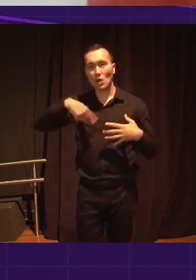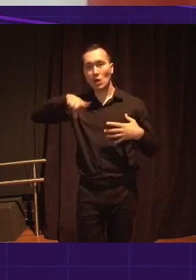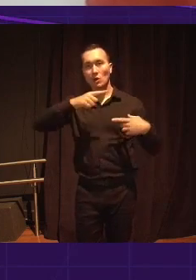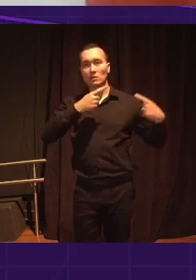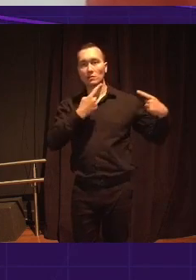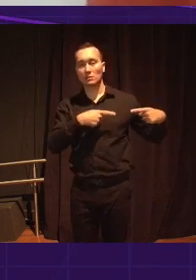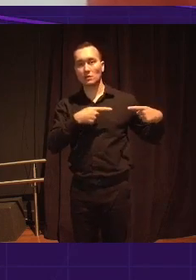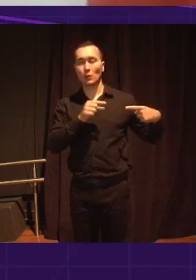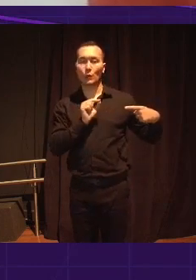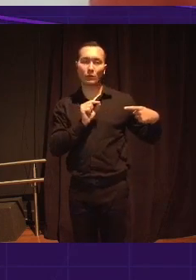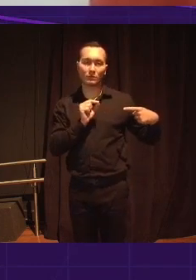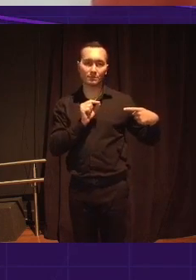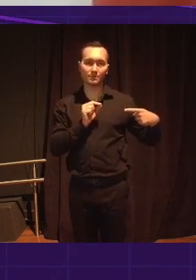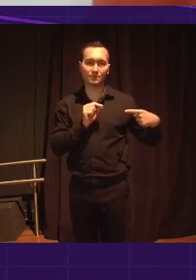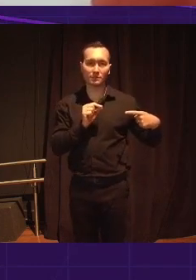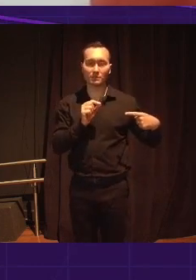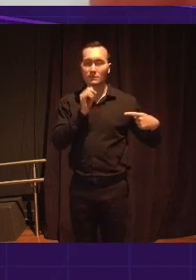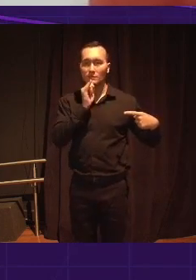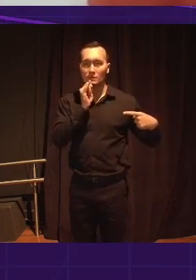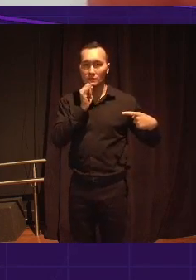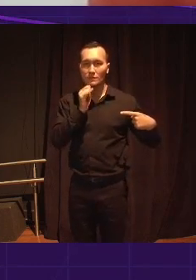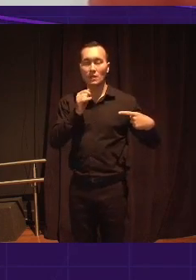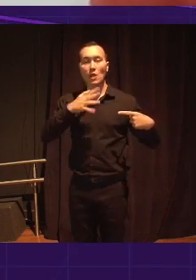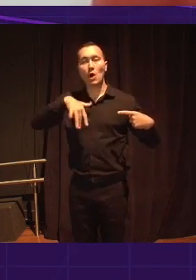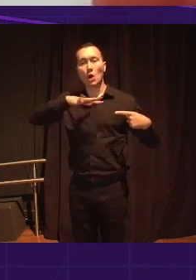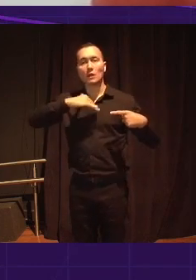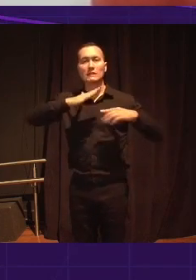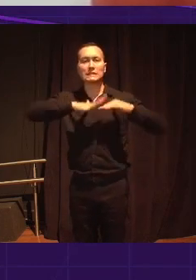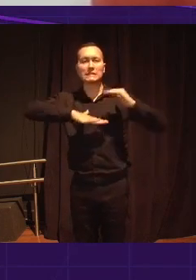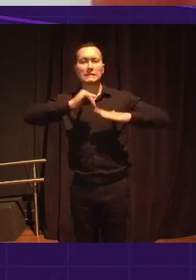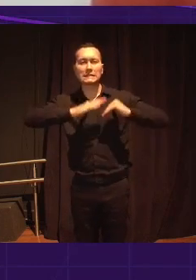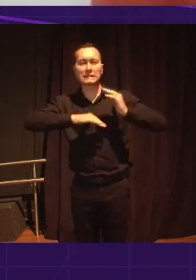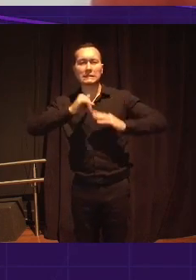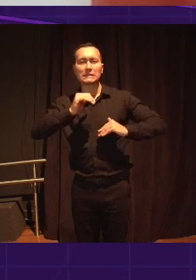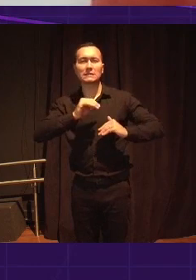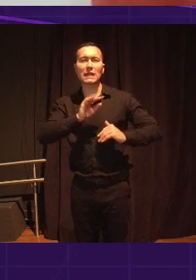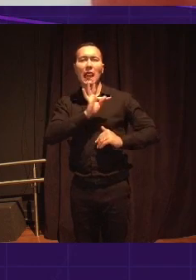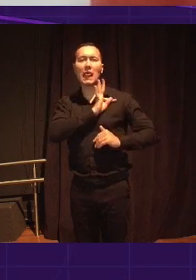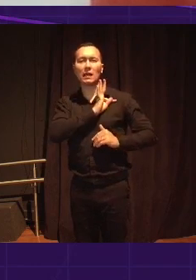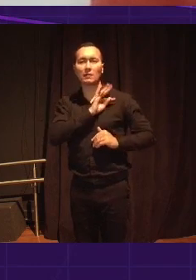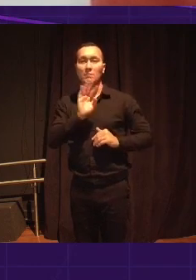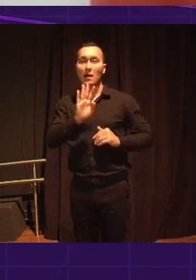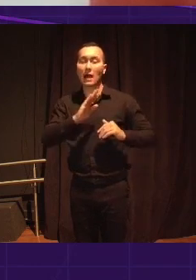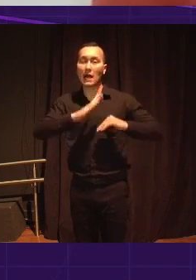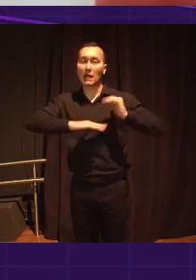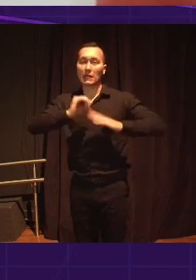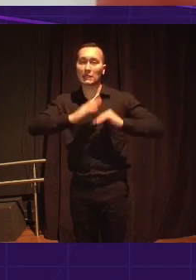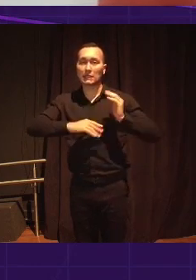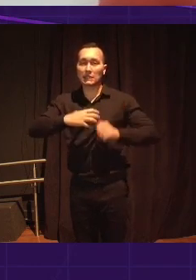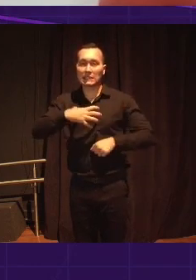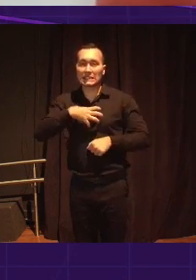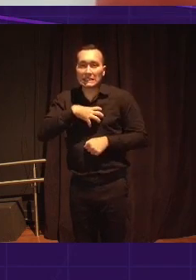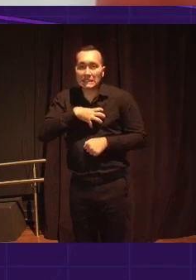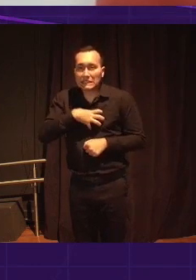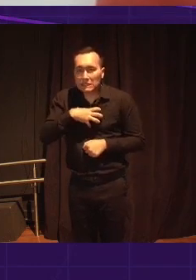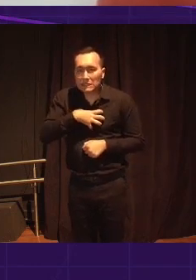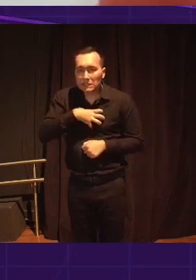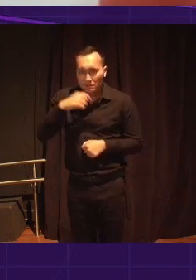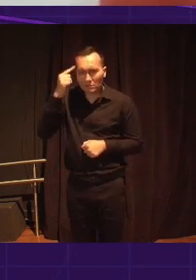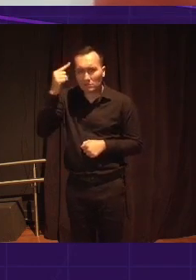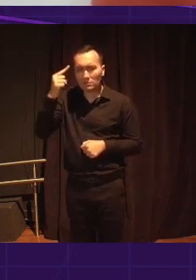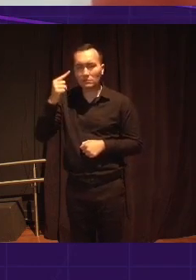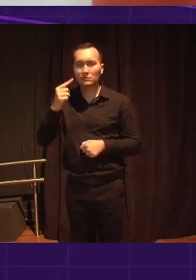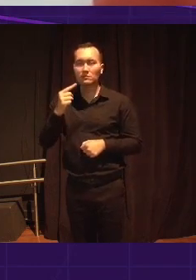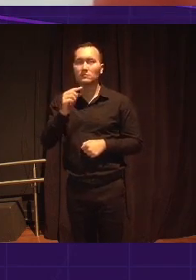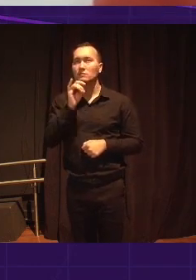né? Então, o skill técnico a gente desenvolve, a gente aprende, mas esses skills que são mais soft skills, que